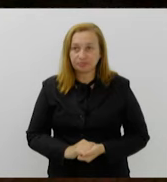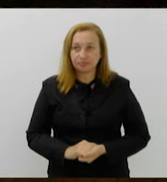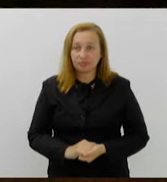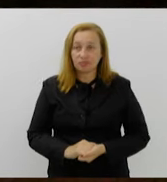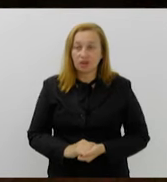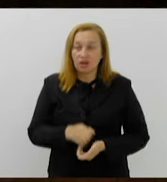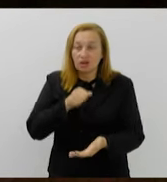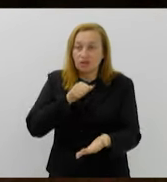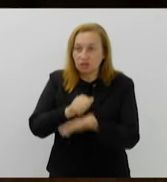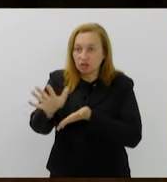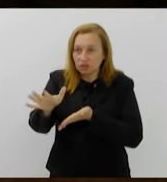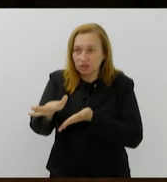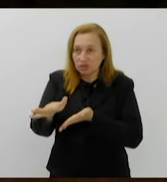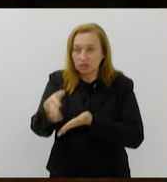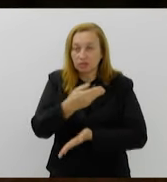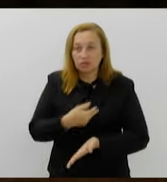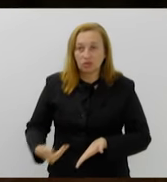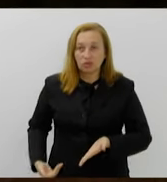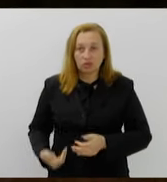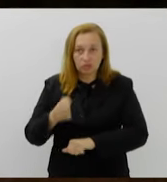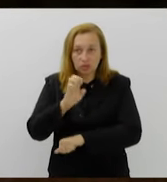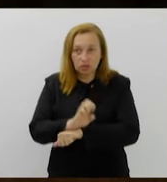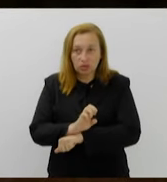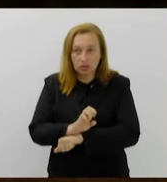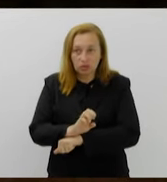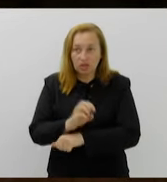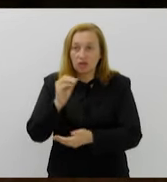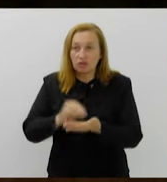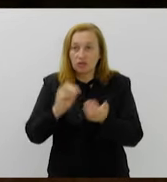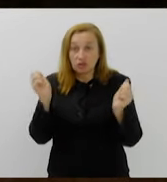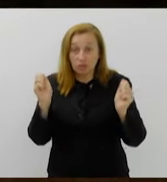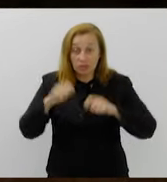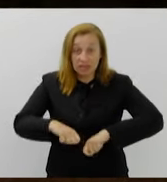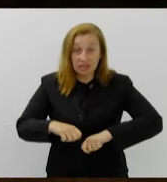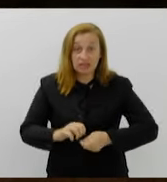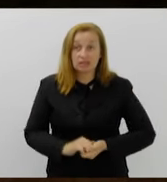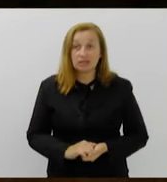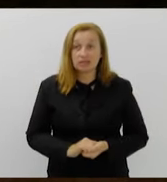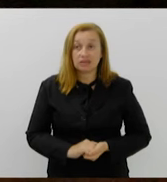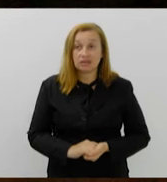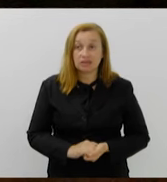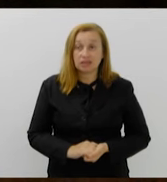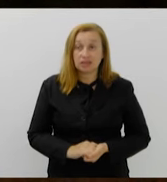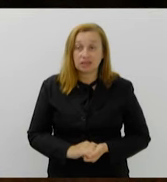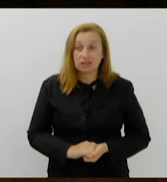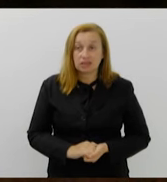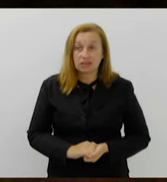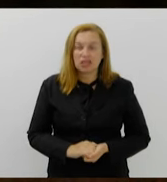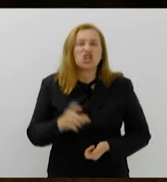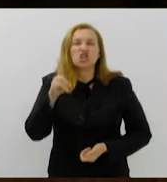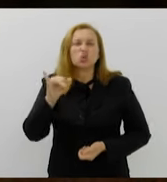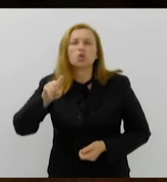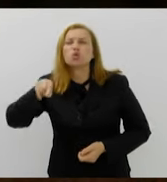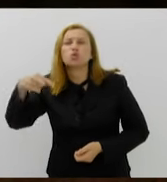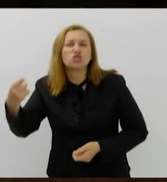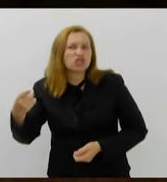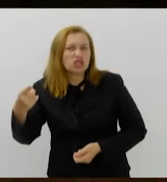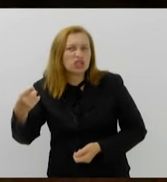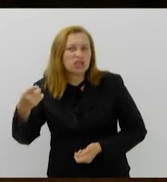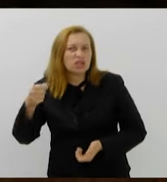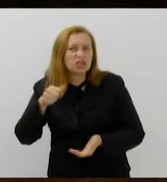demitido pelo governador do Estado por incompetência e no dia seguinte da